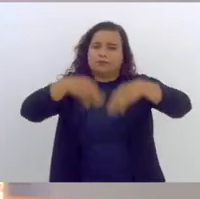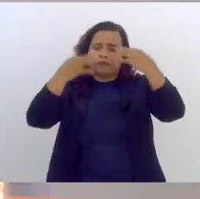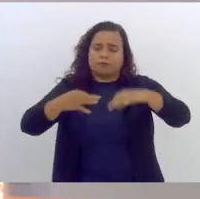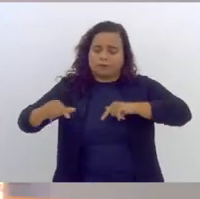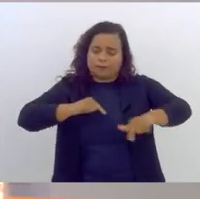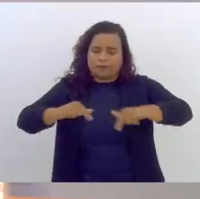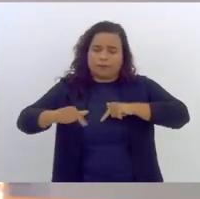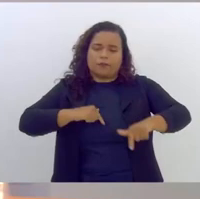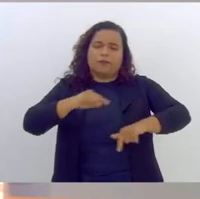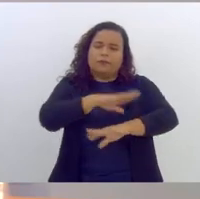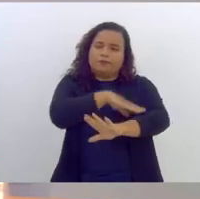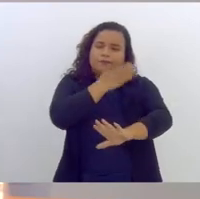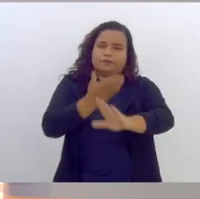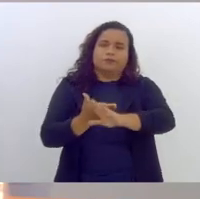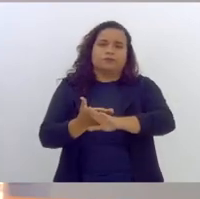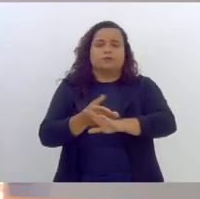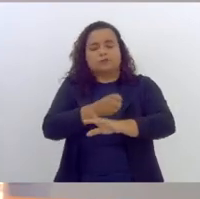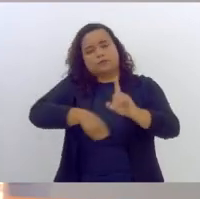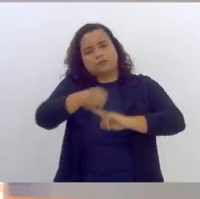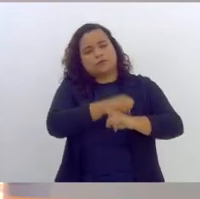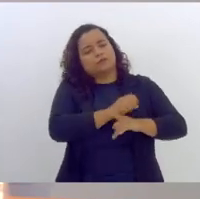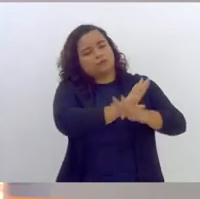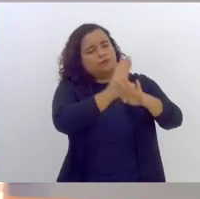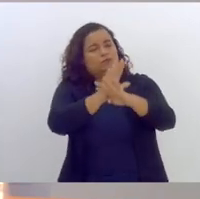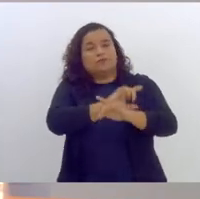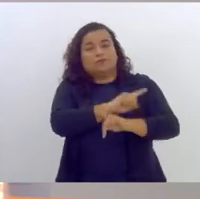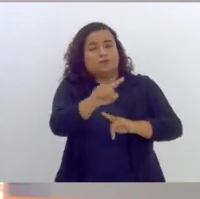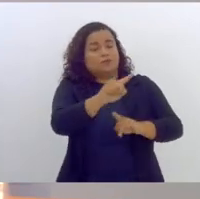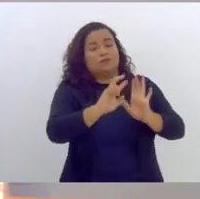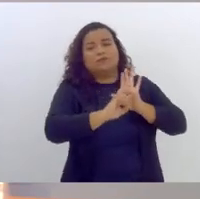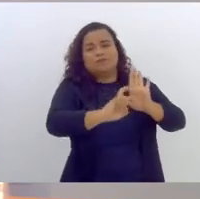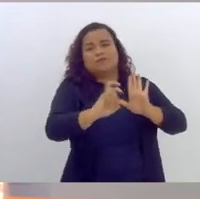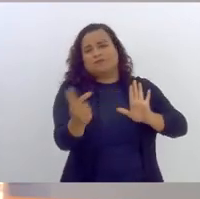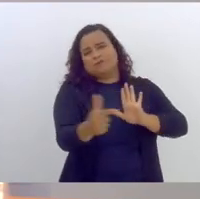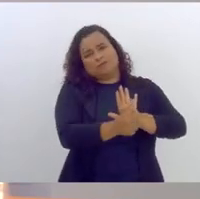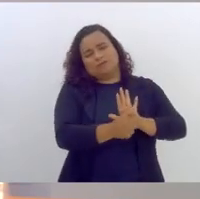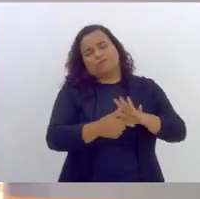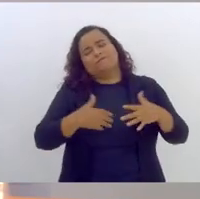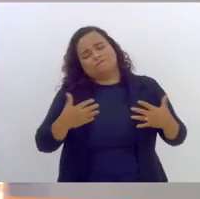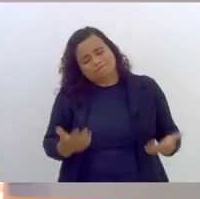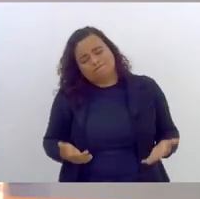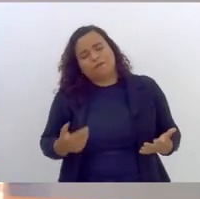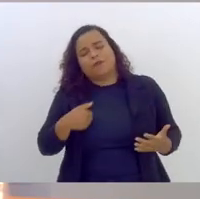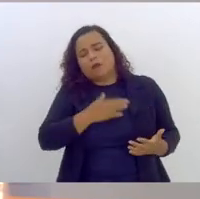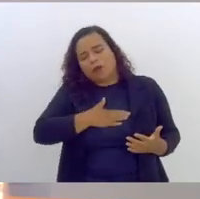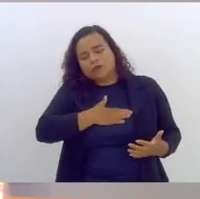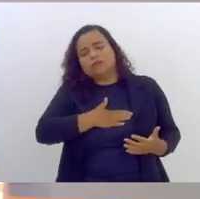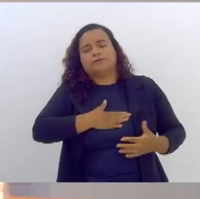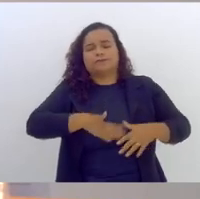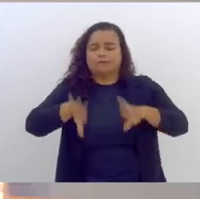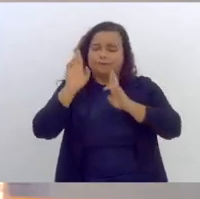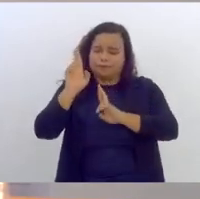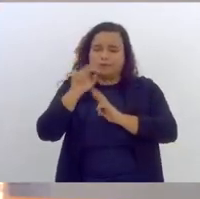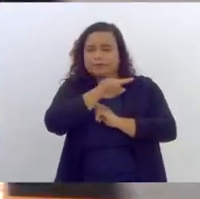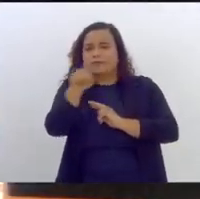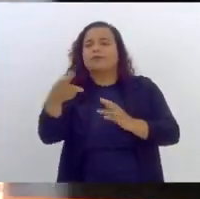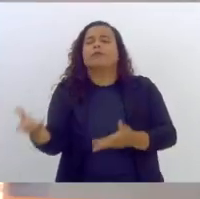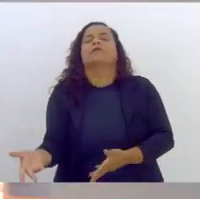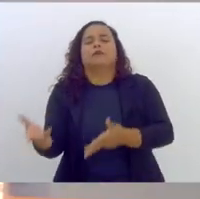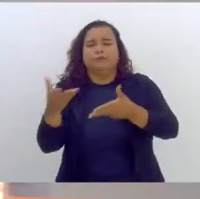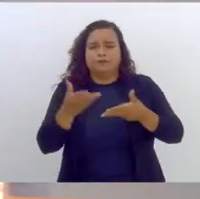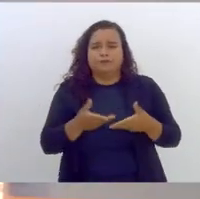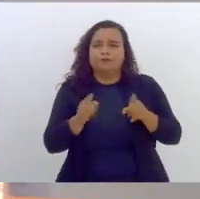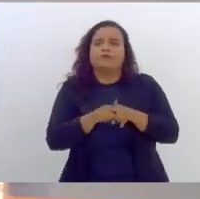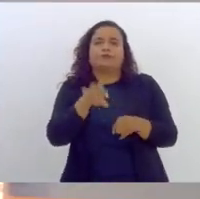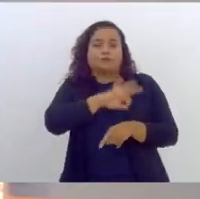para uma sociedade que muitas vezes não reconhece esse trabalho então eu gostaria de desejar a vocês que sejam muito bem-vindos e